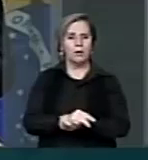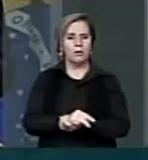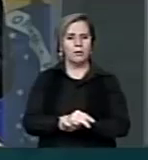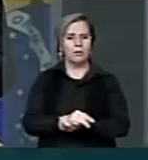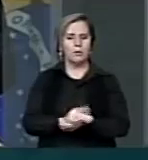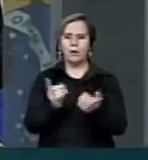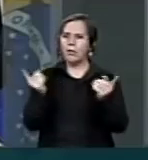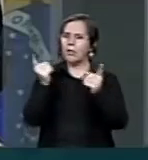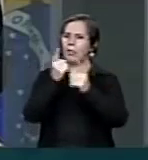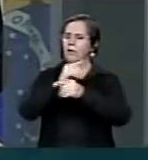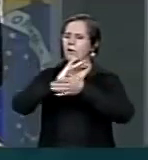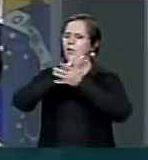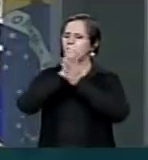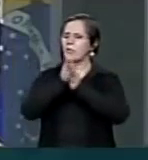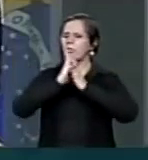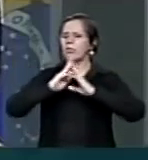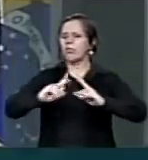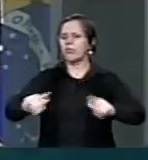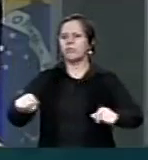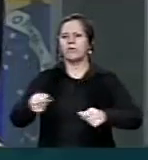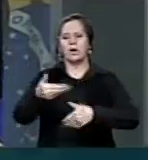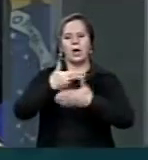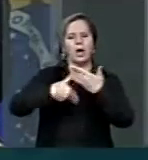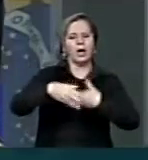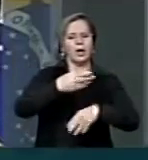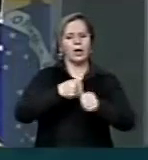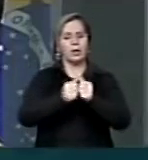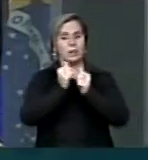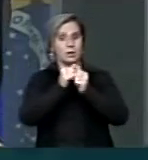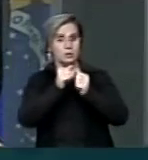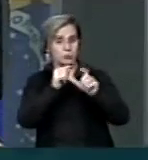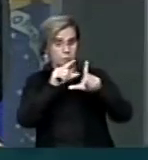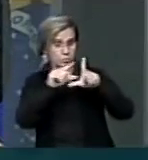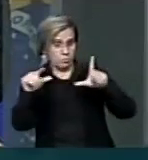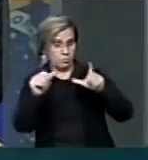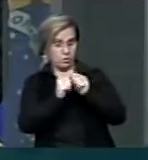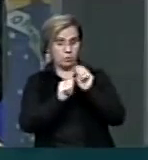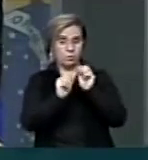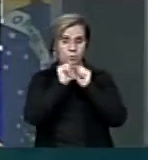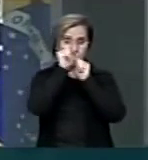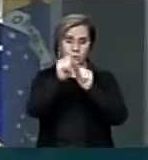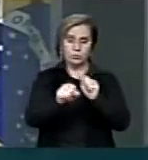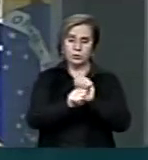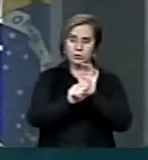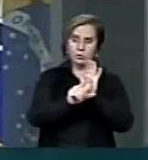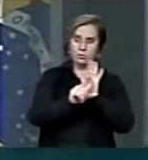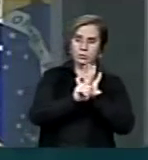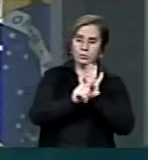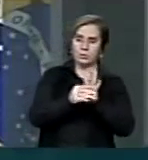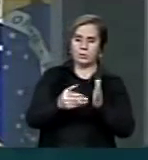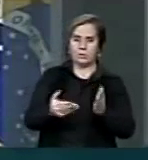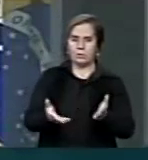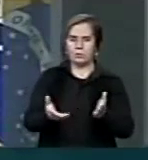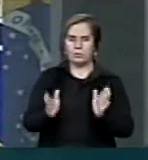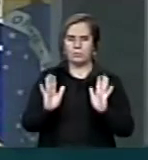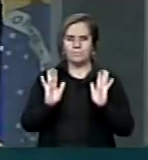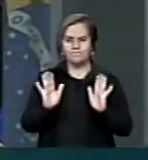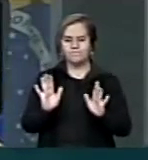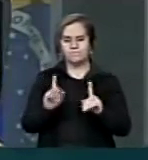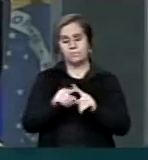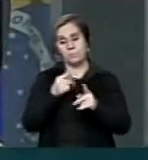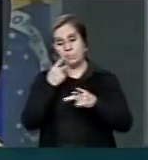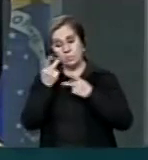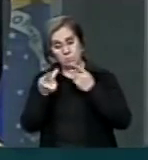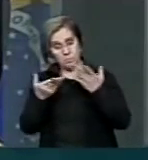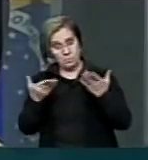completa degradação da relação do parlamento com o Poder Executivo. Mas, na verdade, senhor presidente, não é essa questão que eu venho tratar